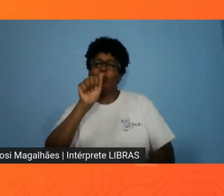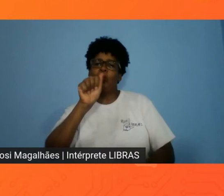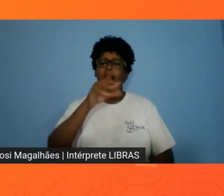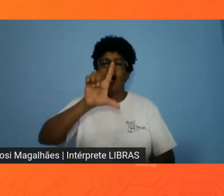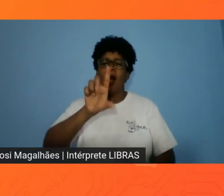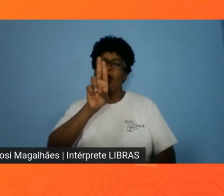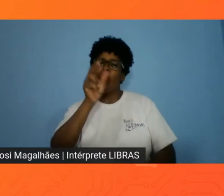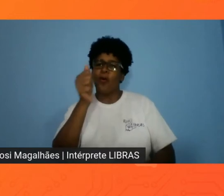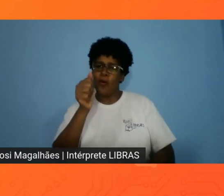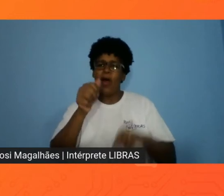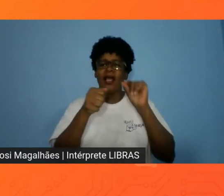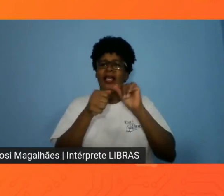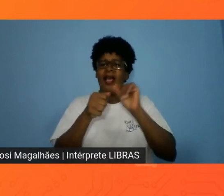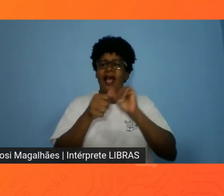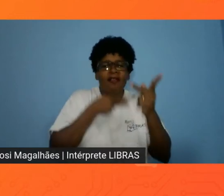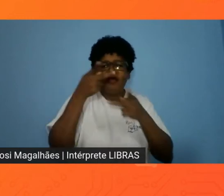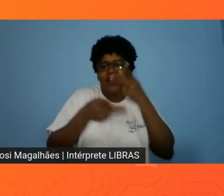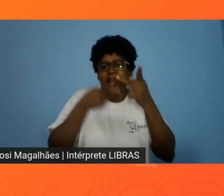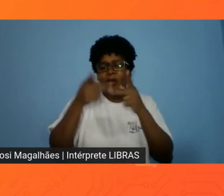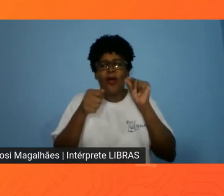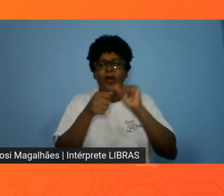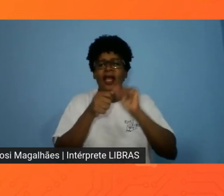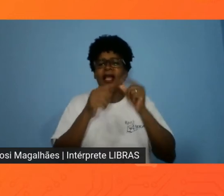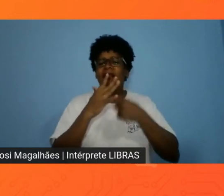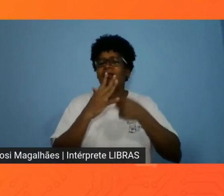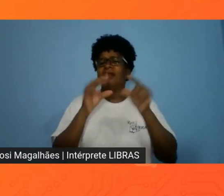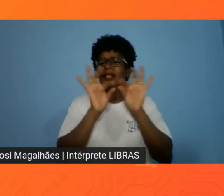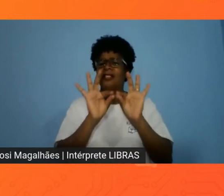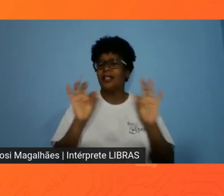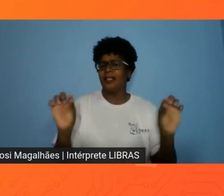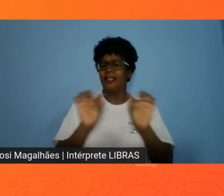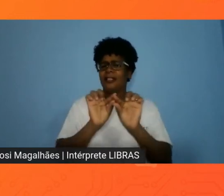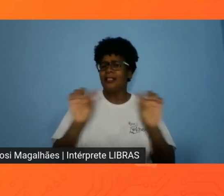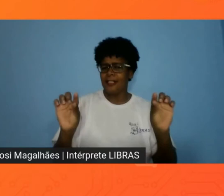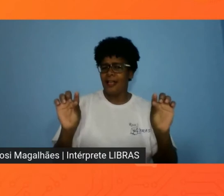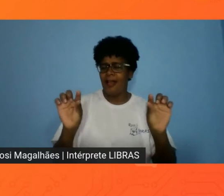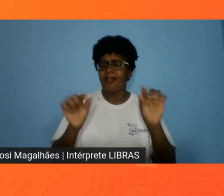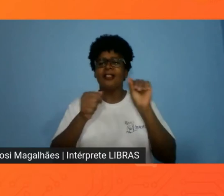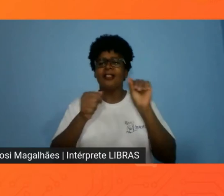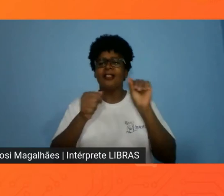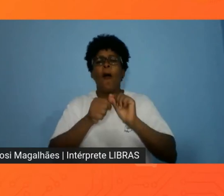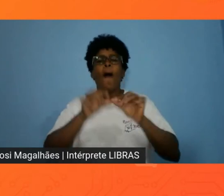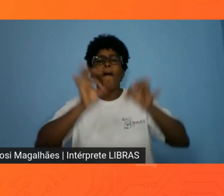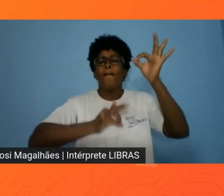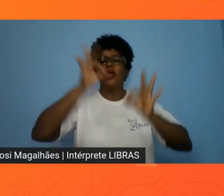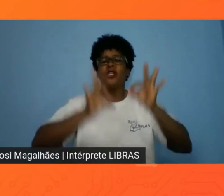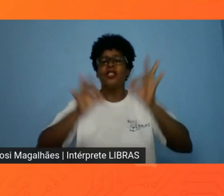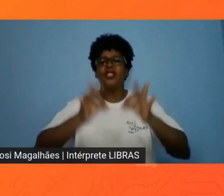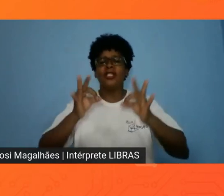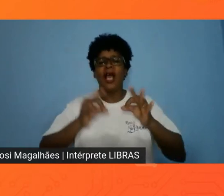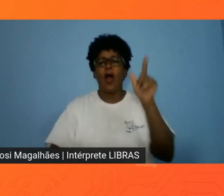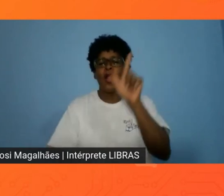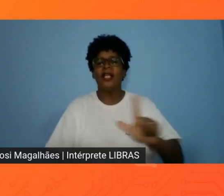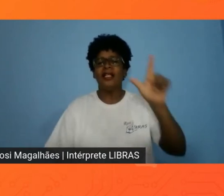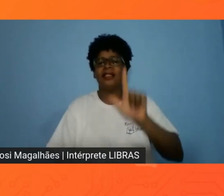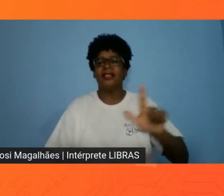Linhas Digitais 2021. Entre Linhas é um projeto literário, é um braço direito da